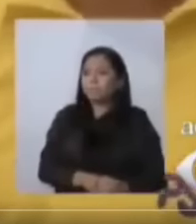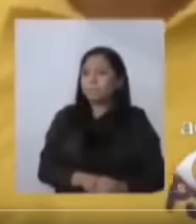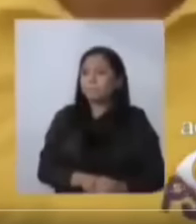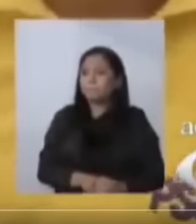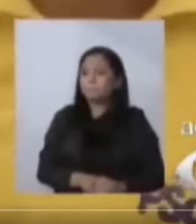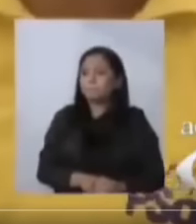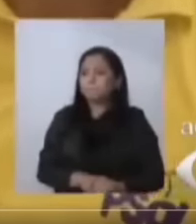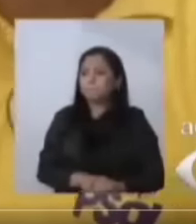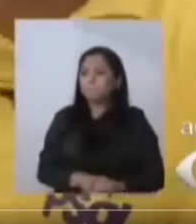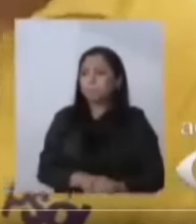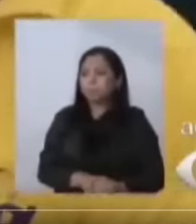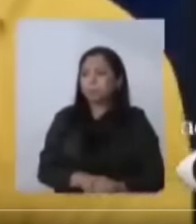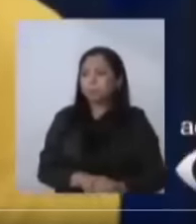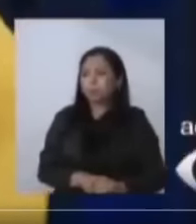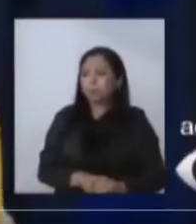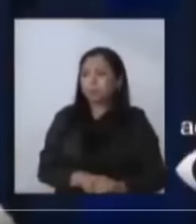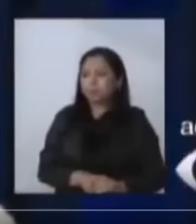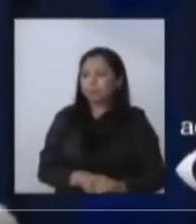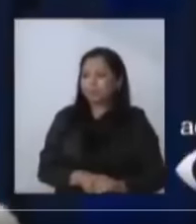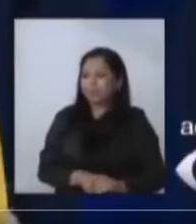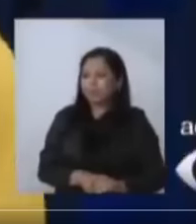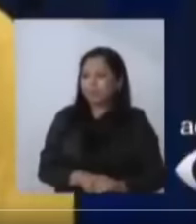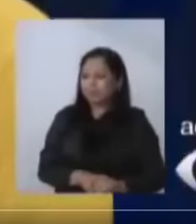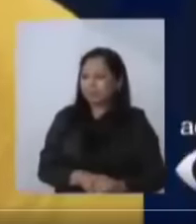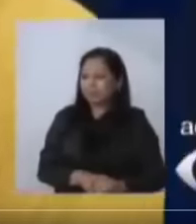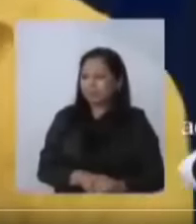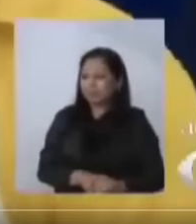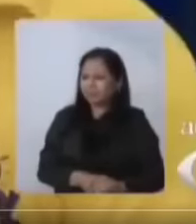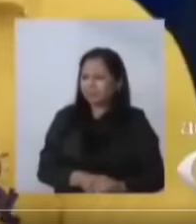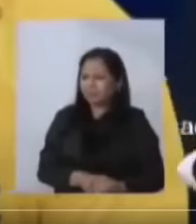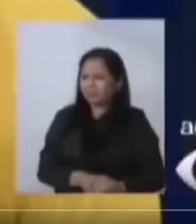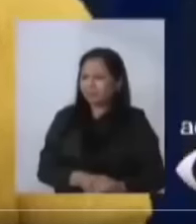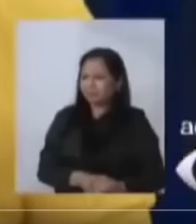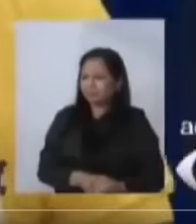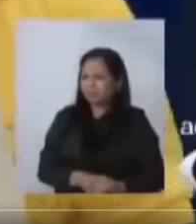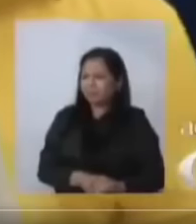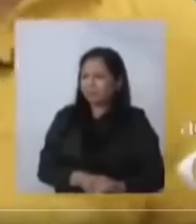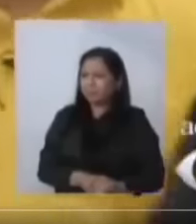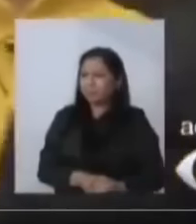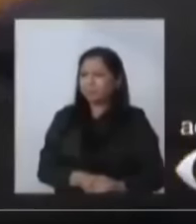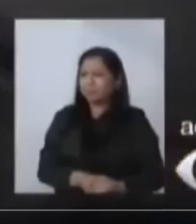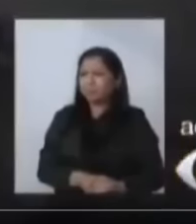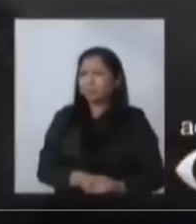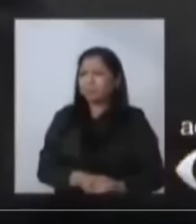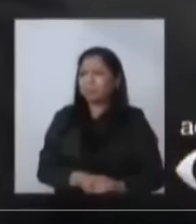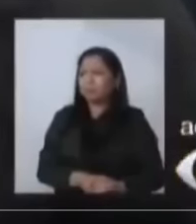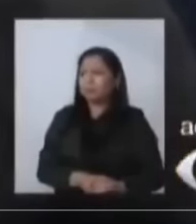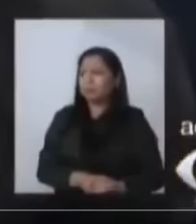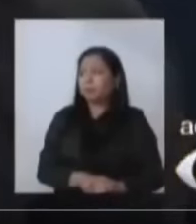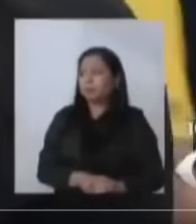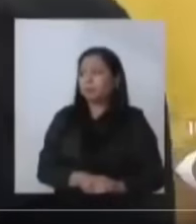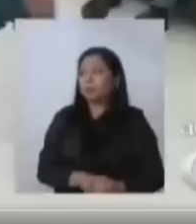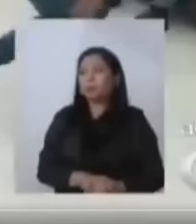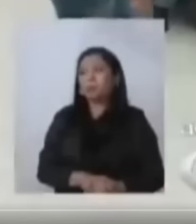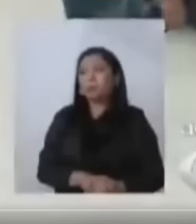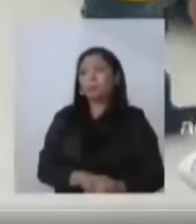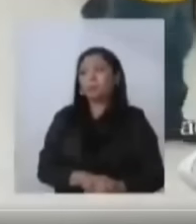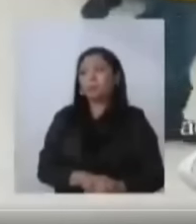rpa candidato sen tem 1 Minuto mano isso não